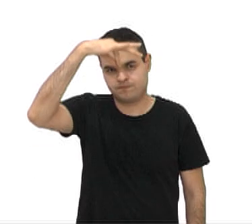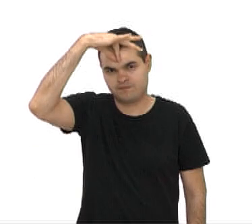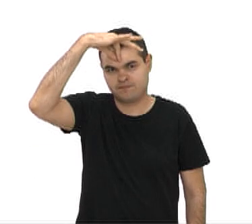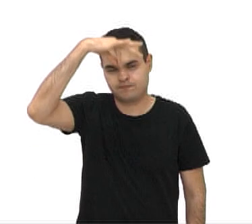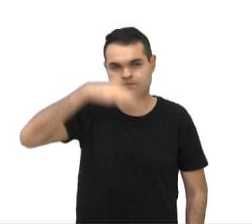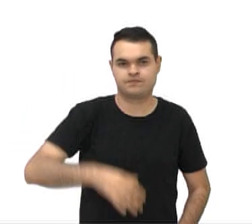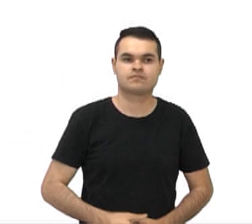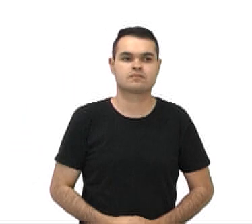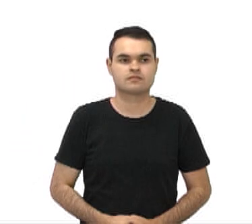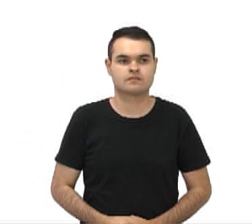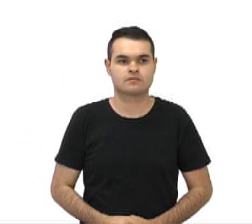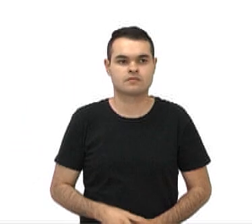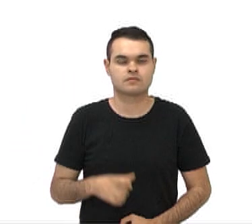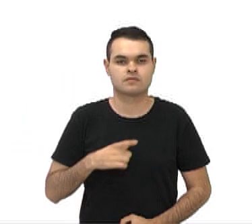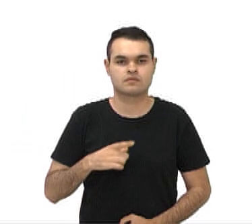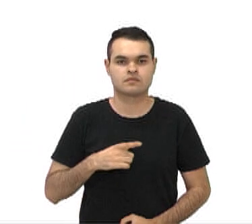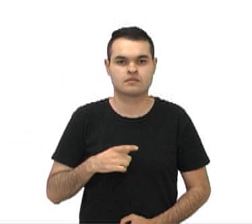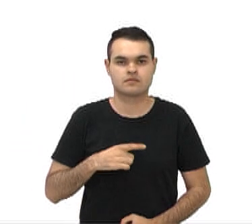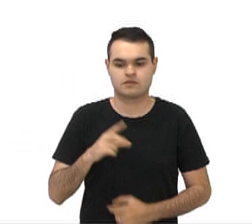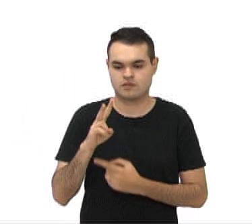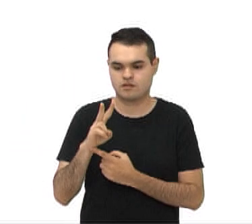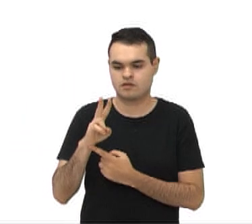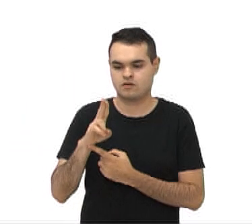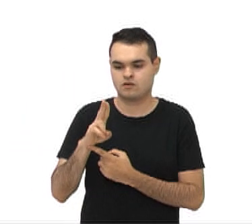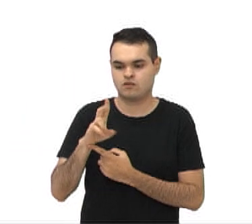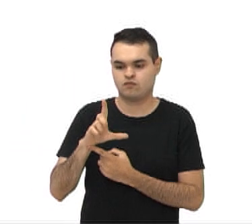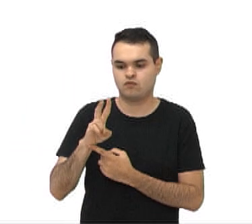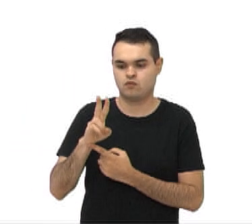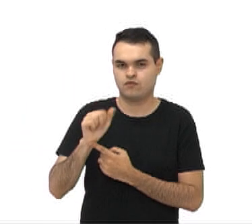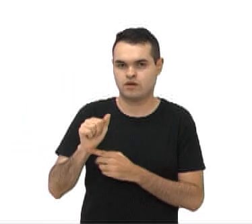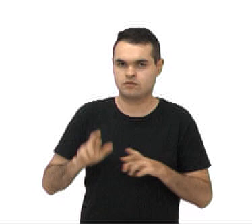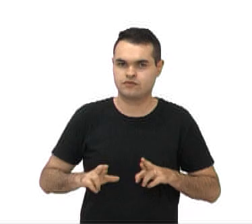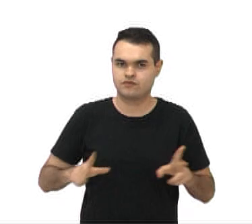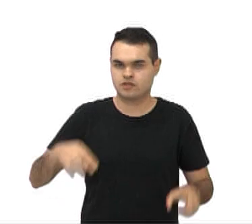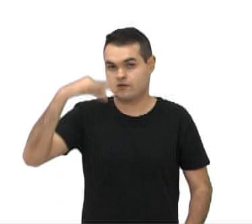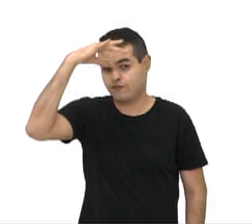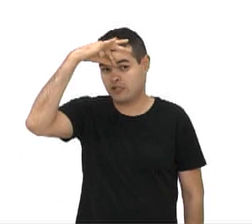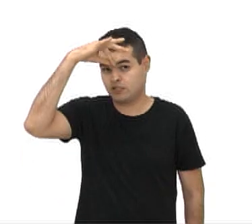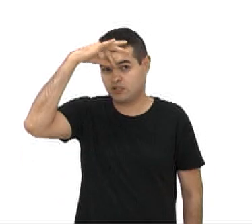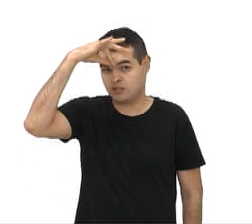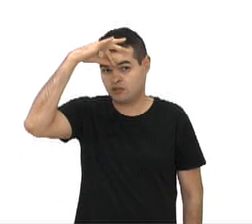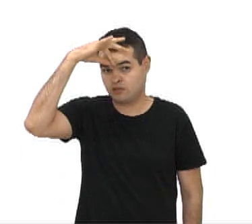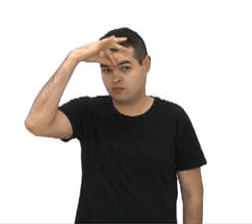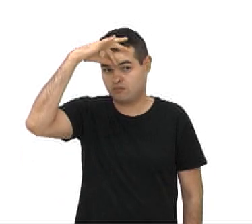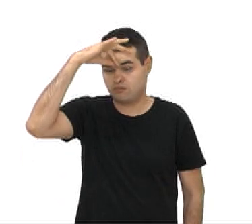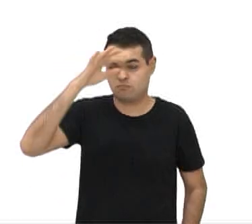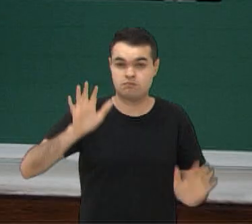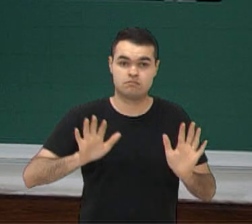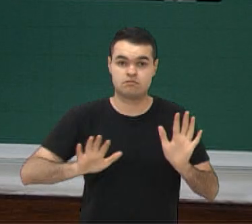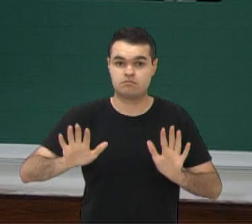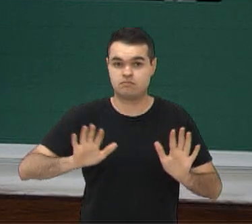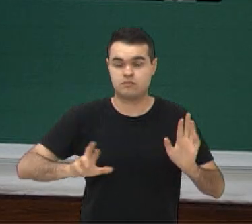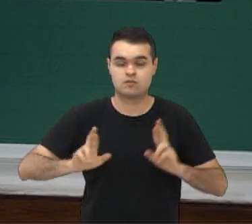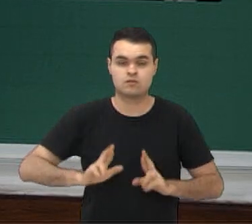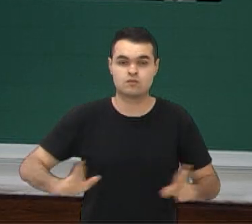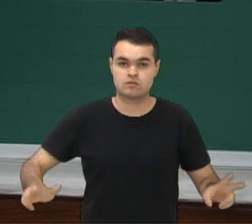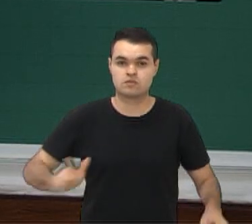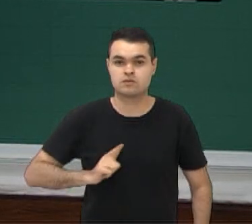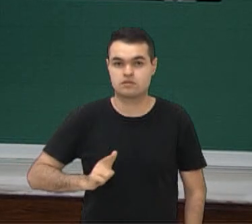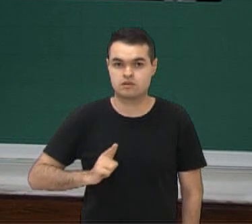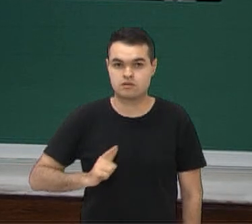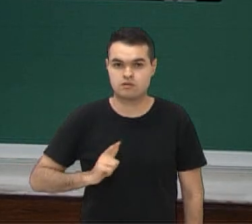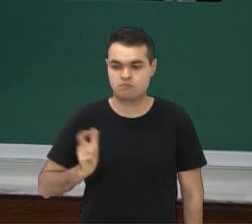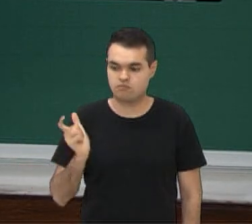aqui a parte da vulva, tá? Que é diferente de vagina. Tá, pessoal? Então, existe essa diferença